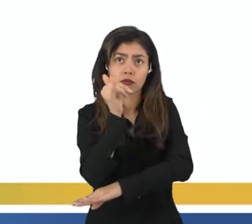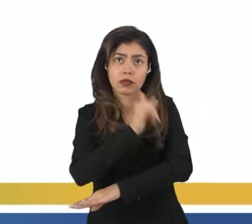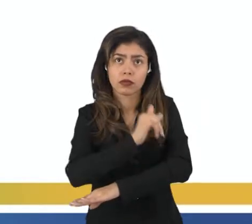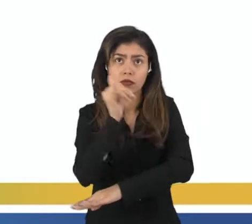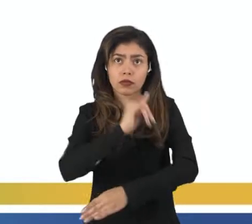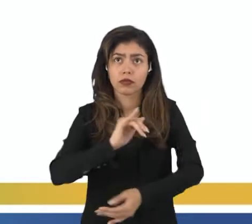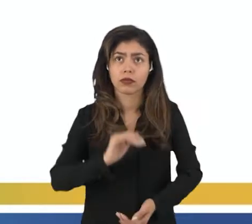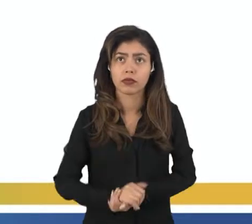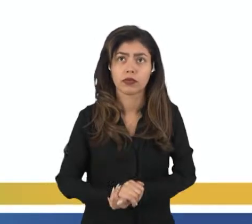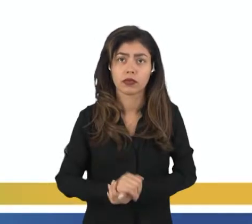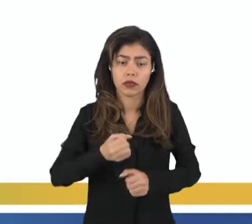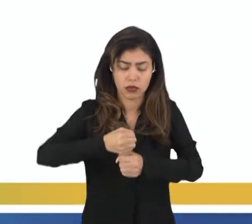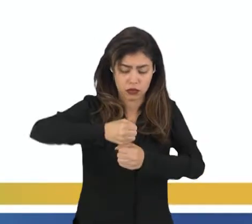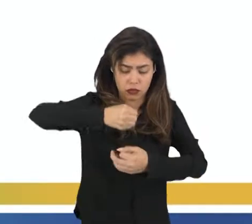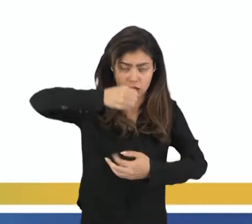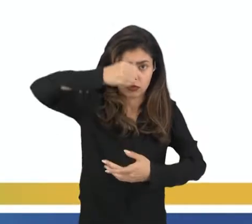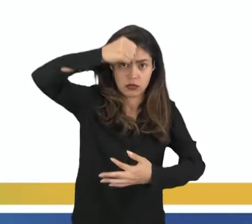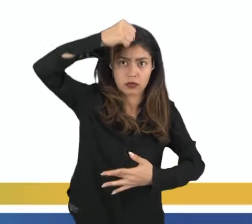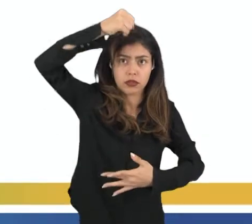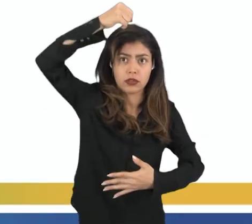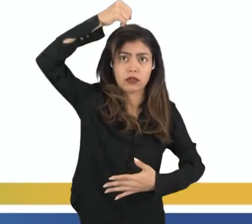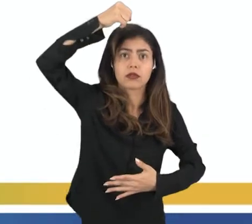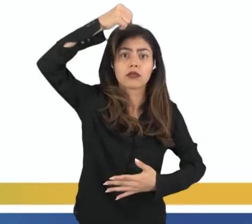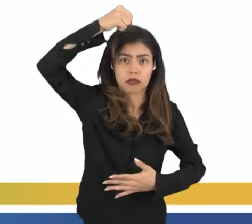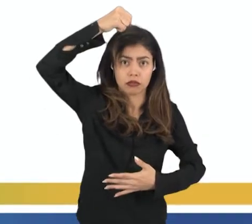alpinistas estendiam cordas entre os